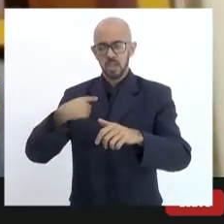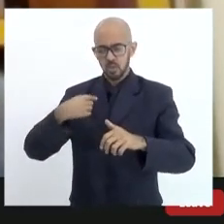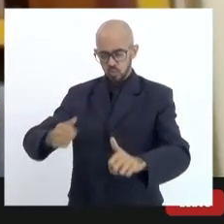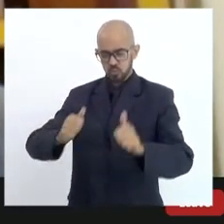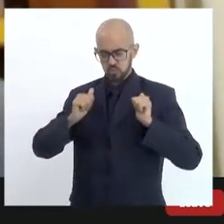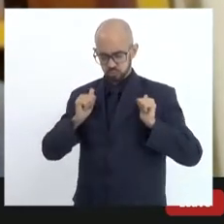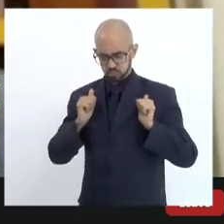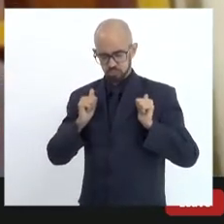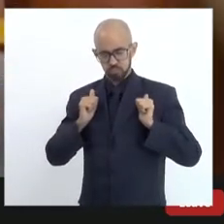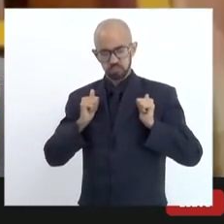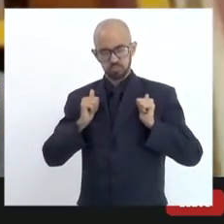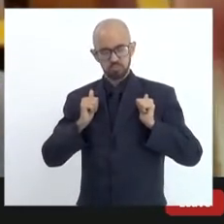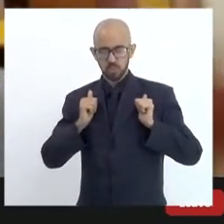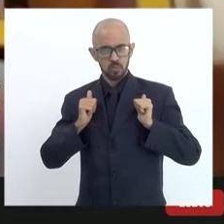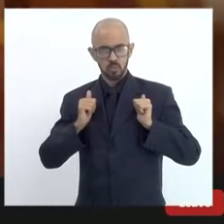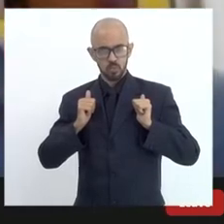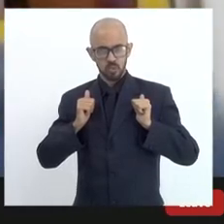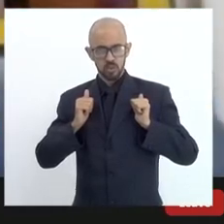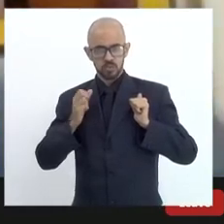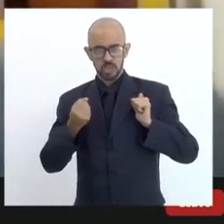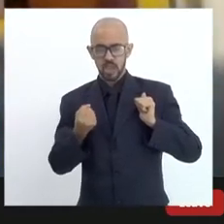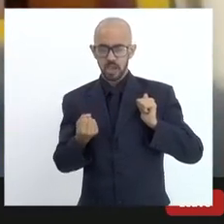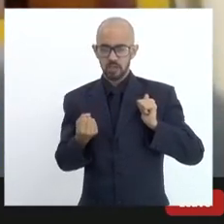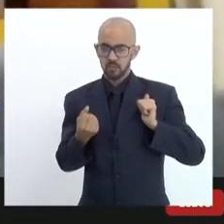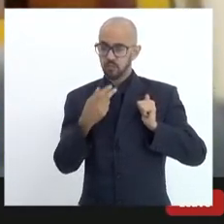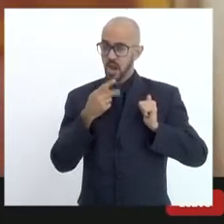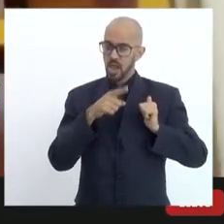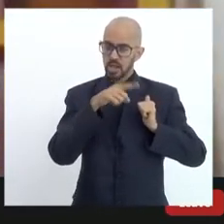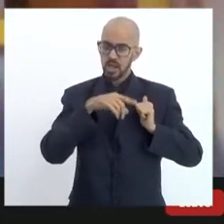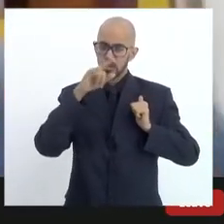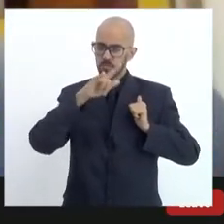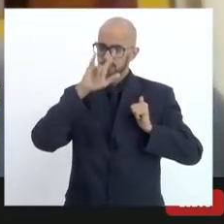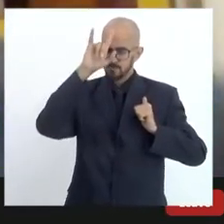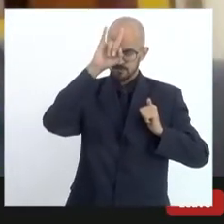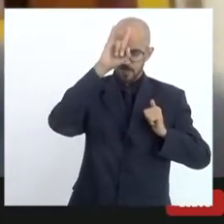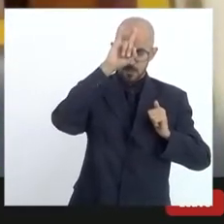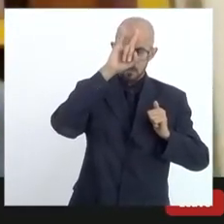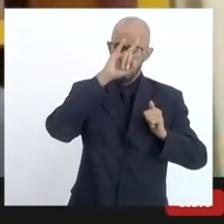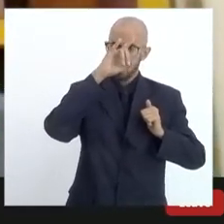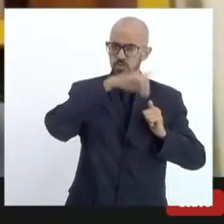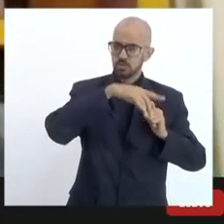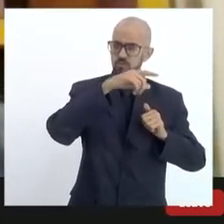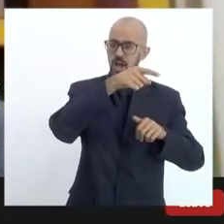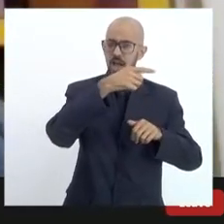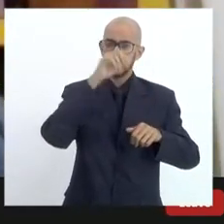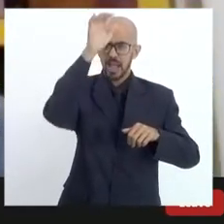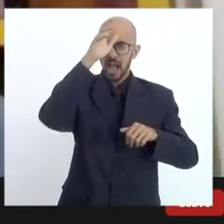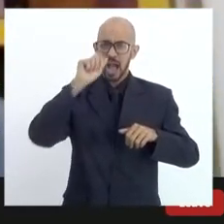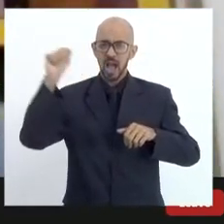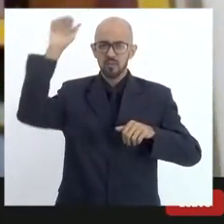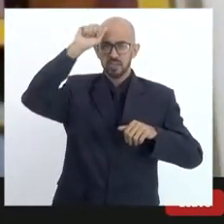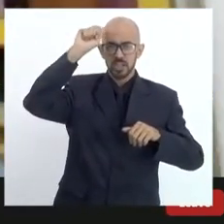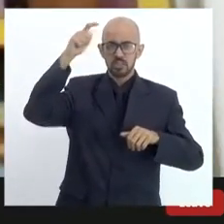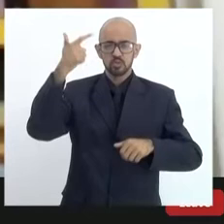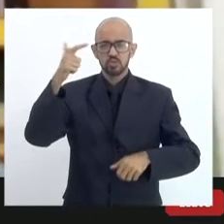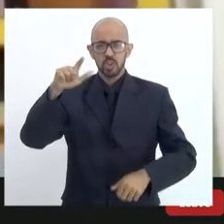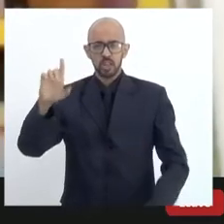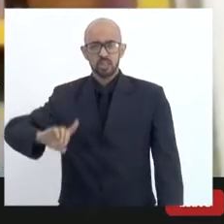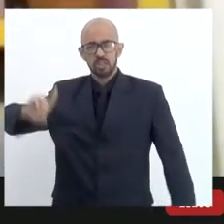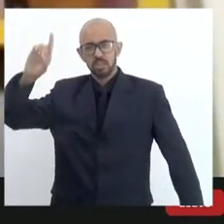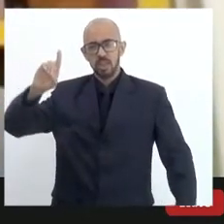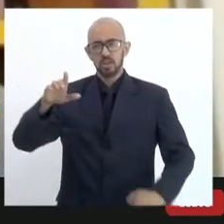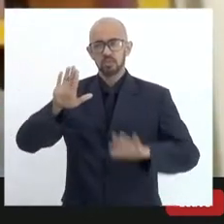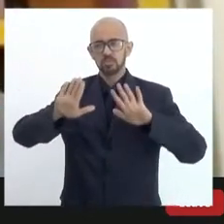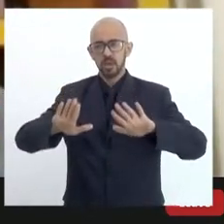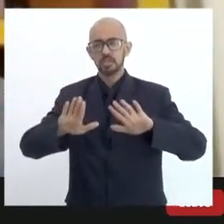Que é isto? Quando você demoniza, como você diz que é do demônio, vai para cá, essa ideia hegeliana, né? De que a África não tinha Deus, não tinha civilização, não tinha nada, está por